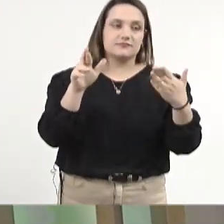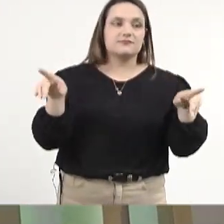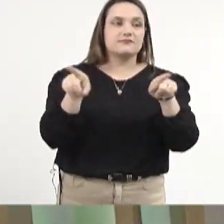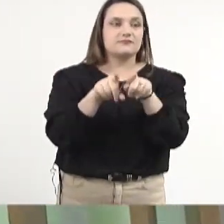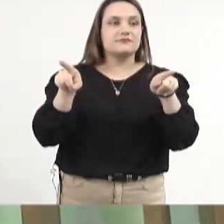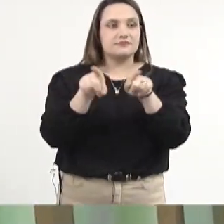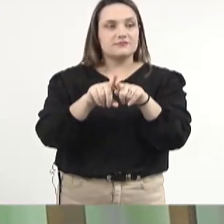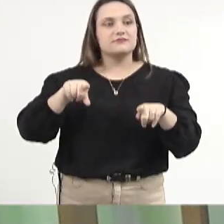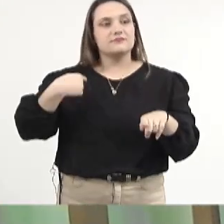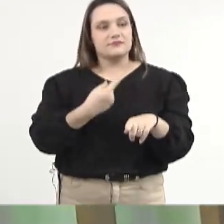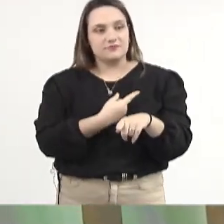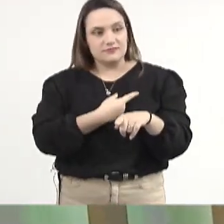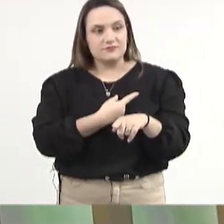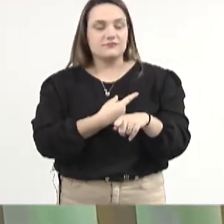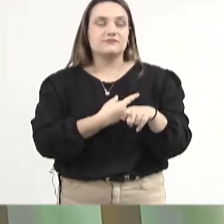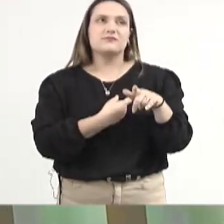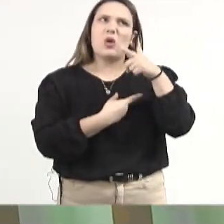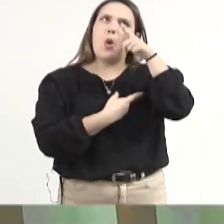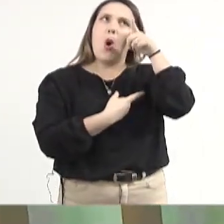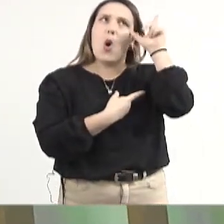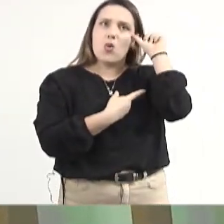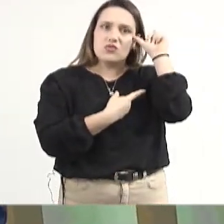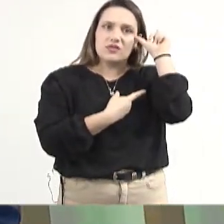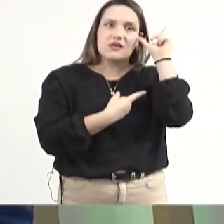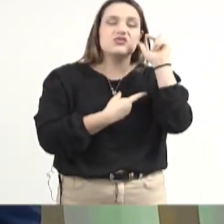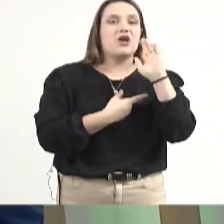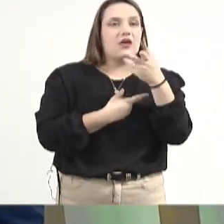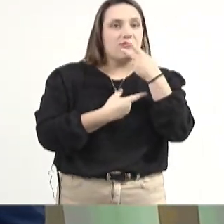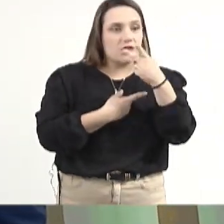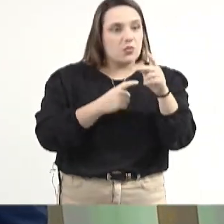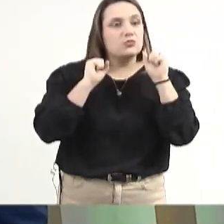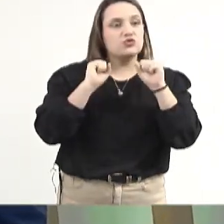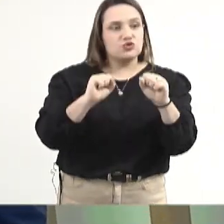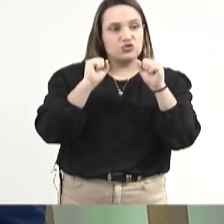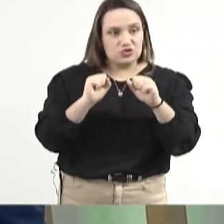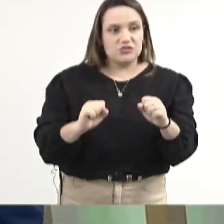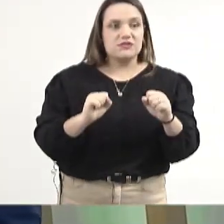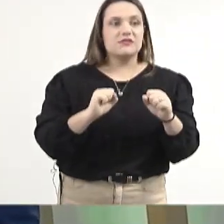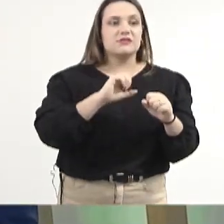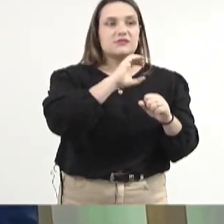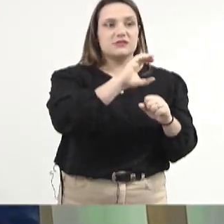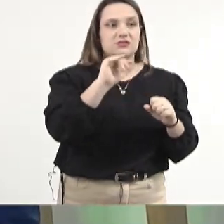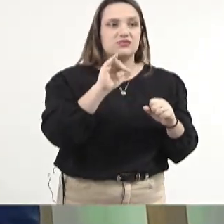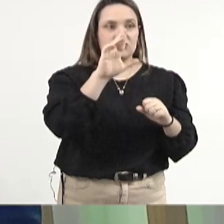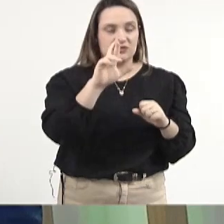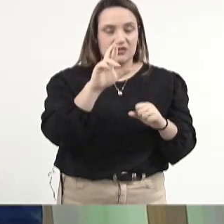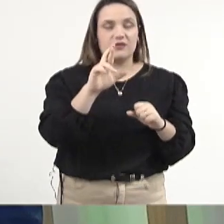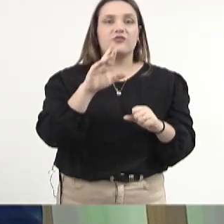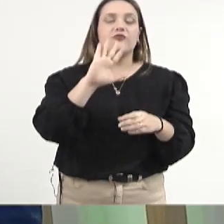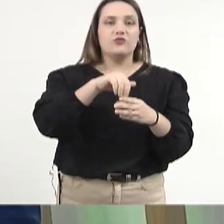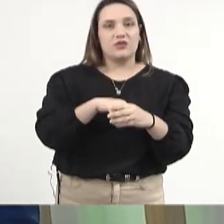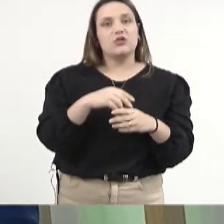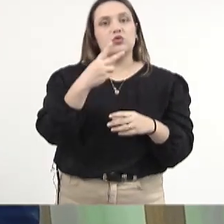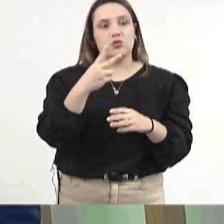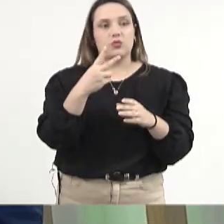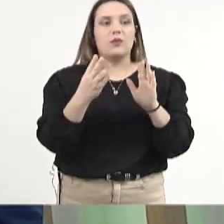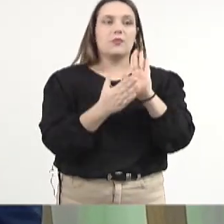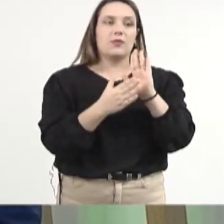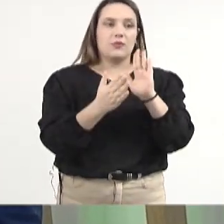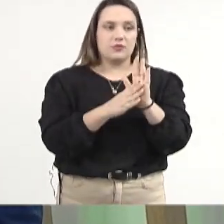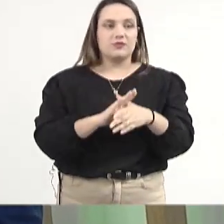nós antecipamos ontem a possibilidade de votação pela CCJR de duas matérias, duas